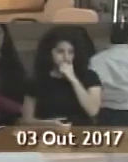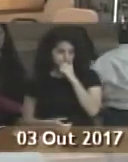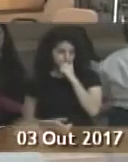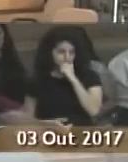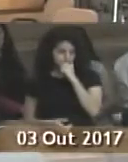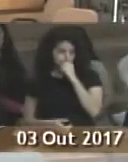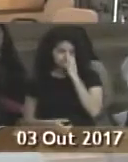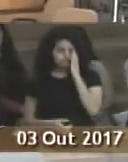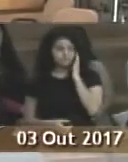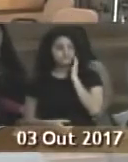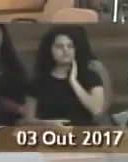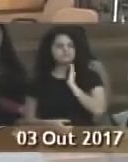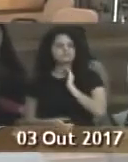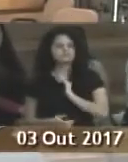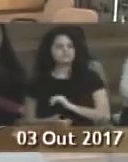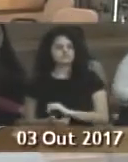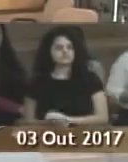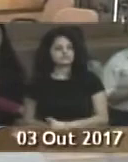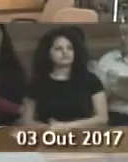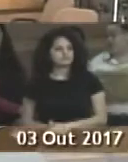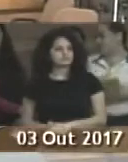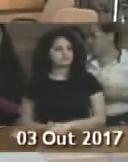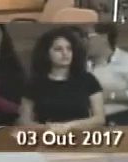Vereador Jean.